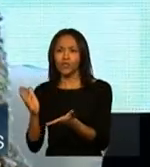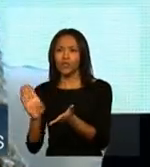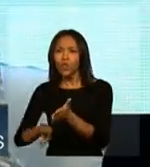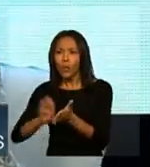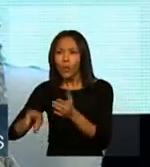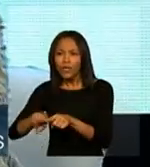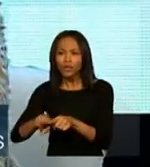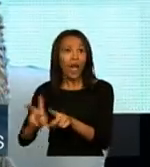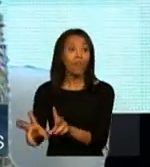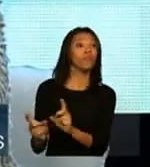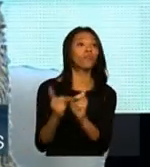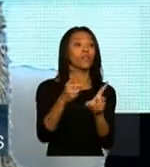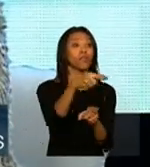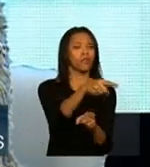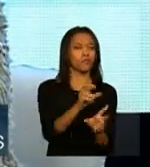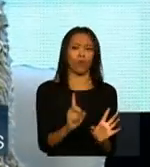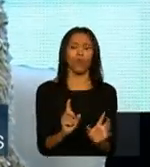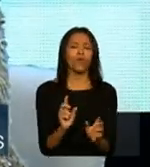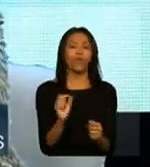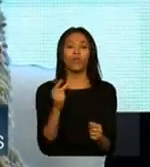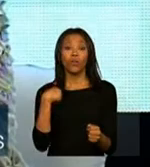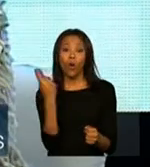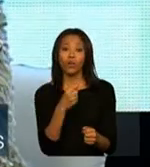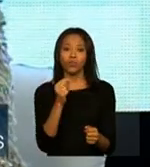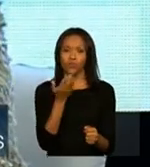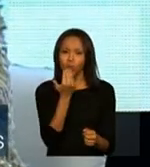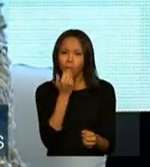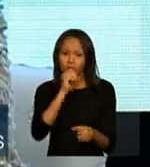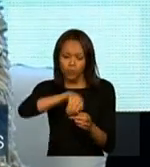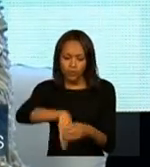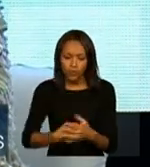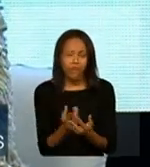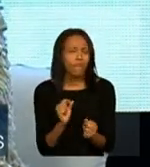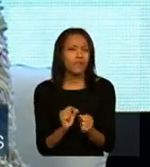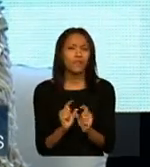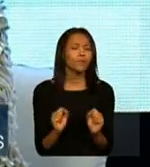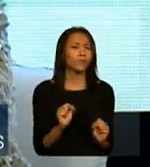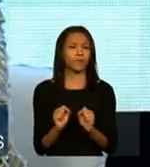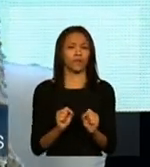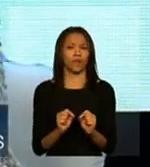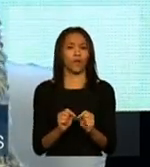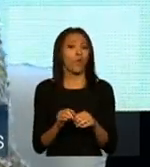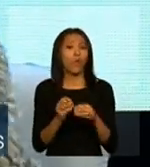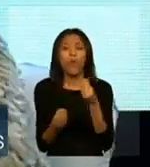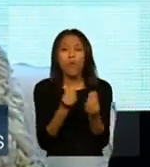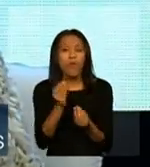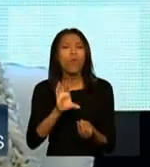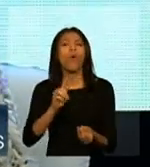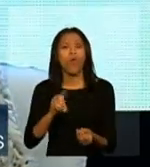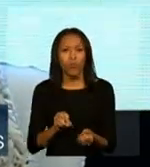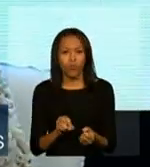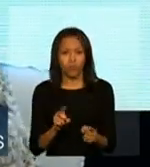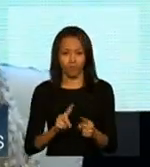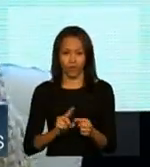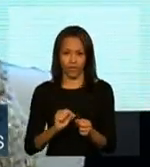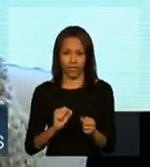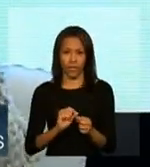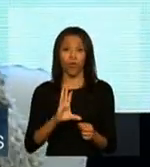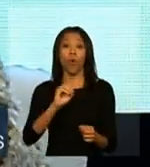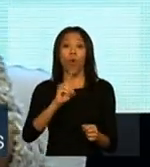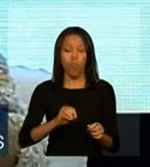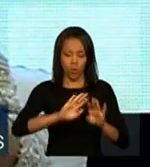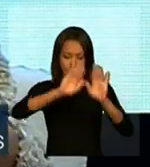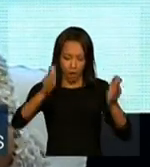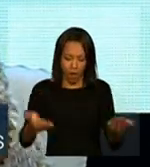lugar. Não, o que nós precisamos produzir? Como nós precisamos produzir? como nós precisamos embalar. Que